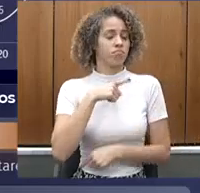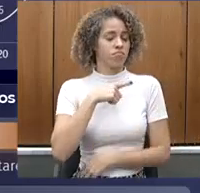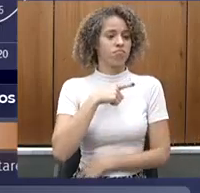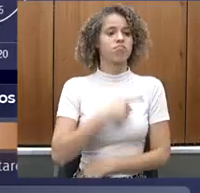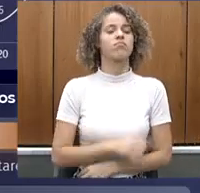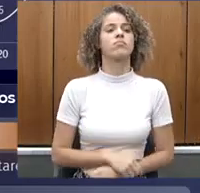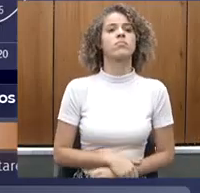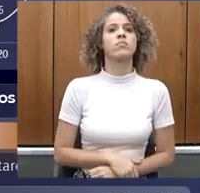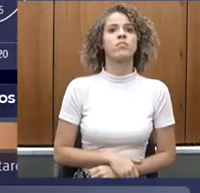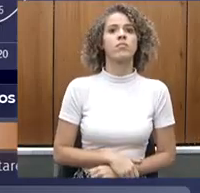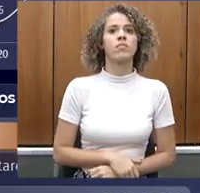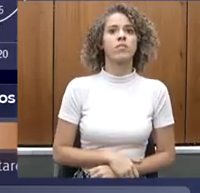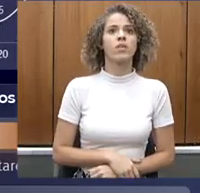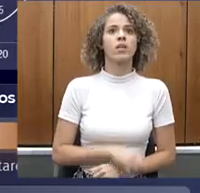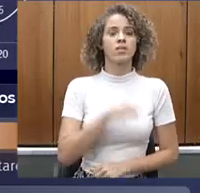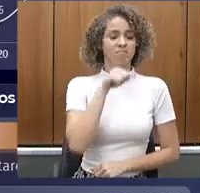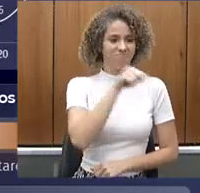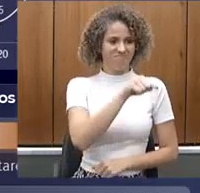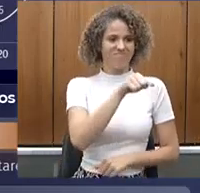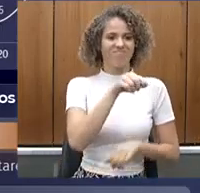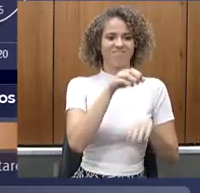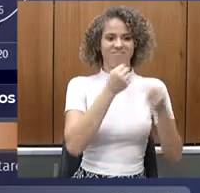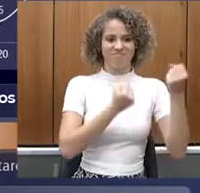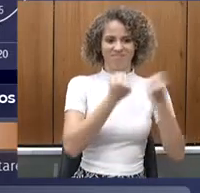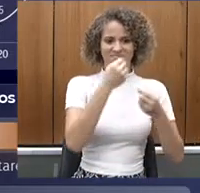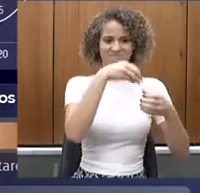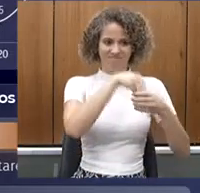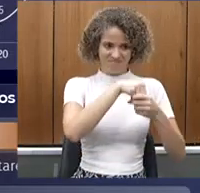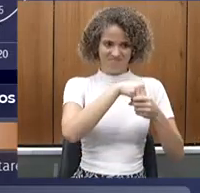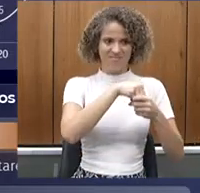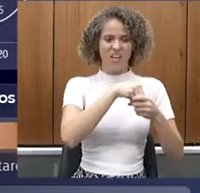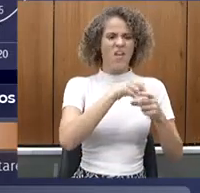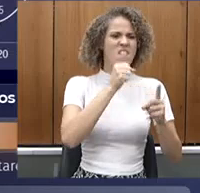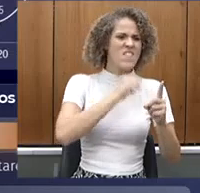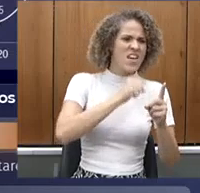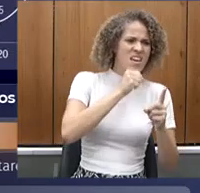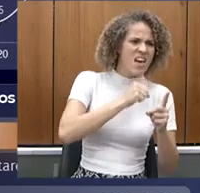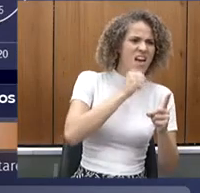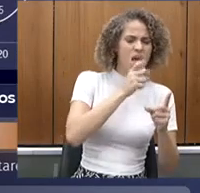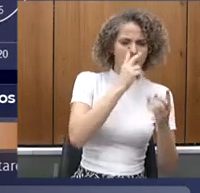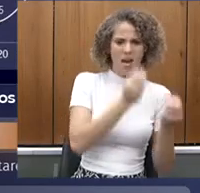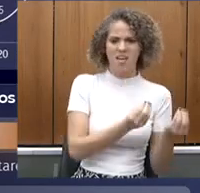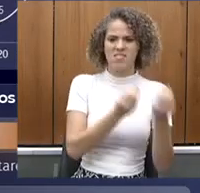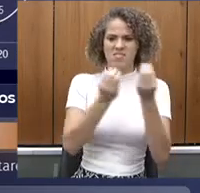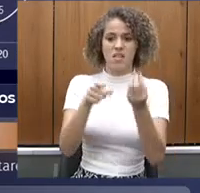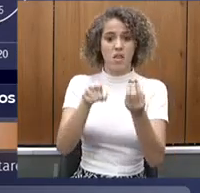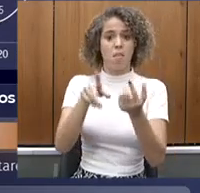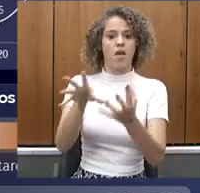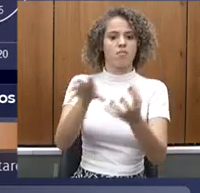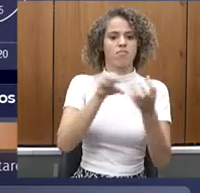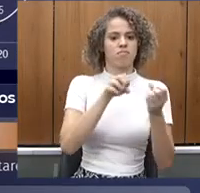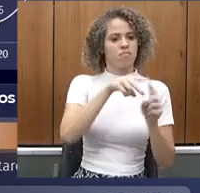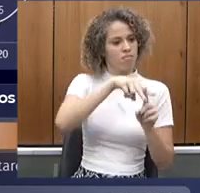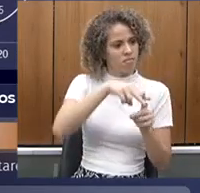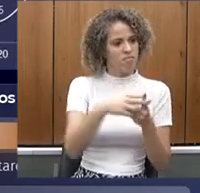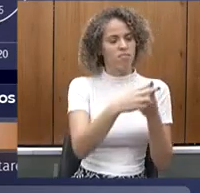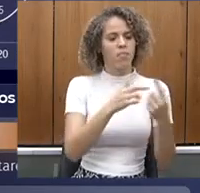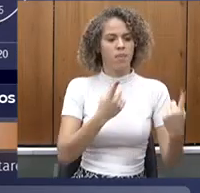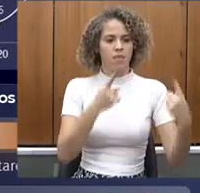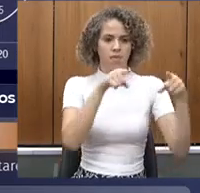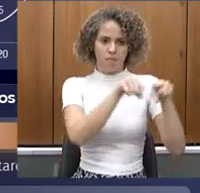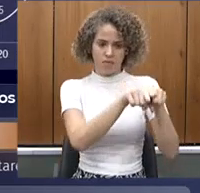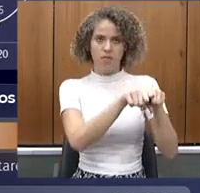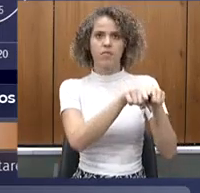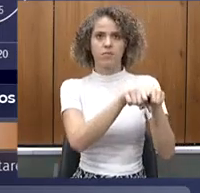também é viaturas nunca sempre descartava lá as viaturas mais velhas né pra rede de Colégio Tiradentes então na Parceria com o estado